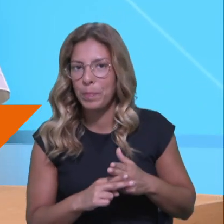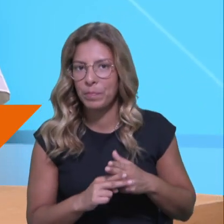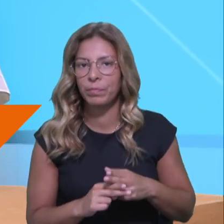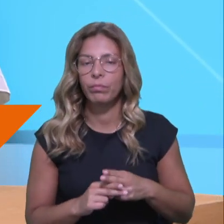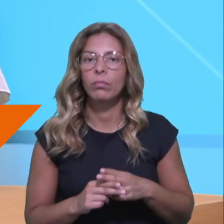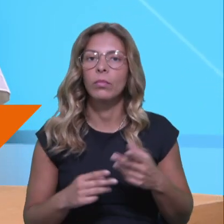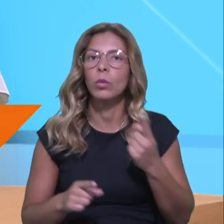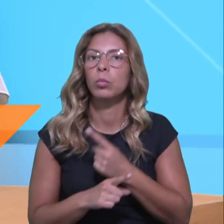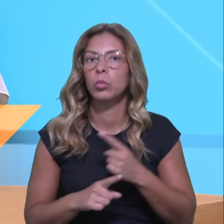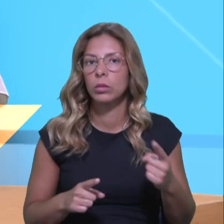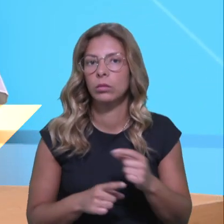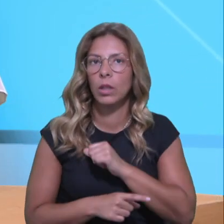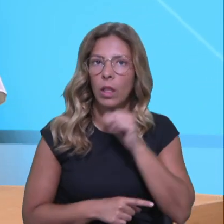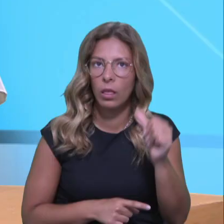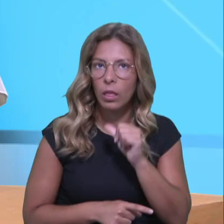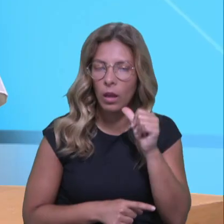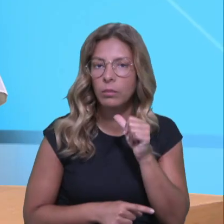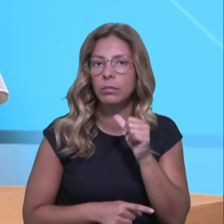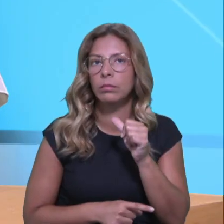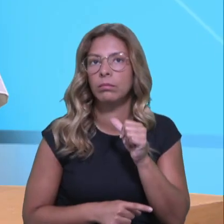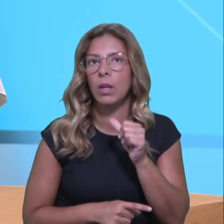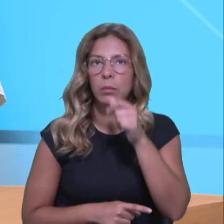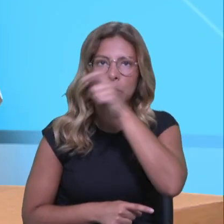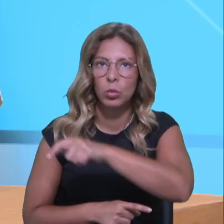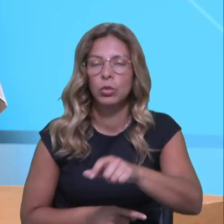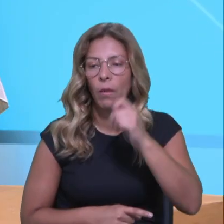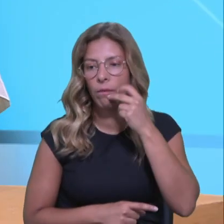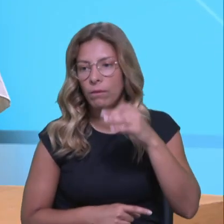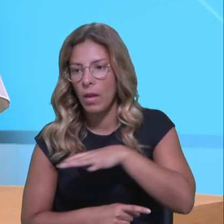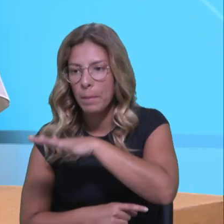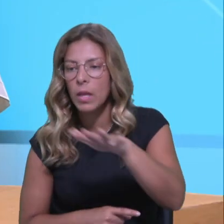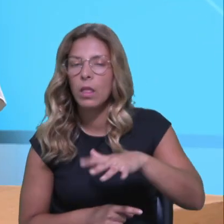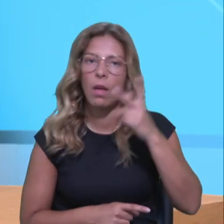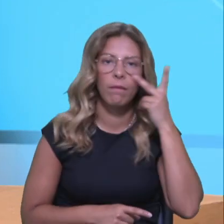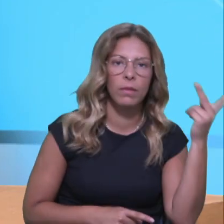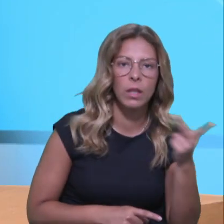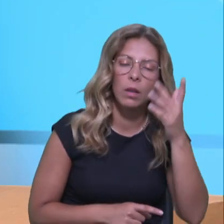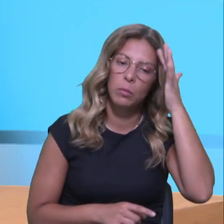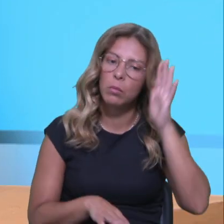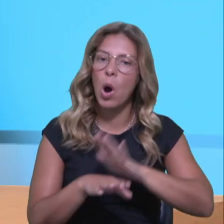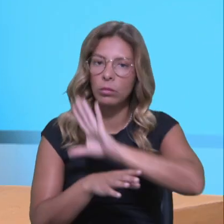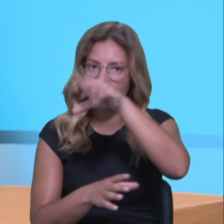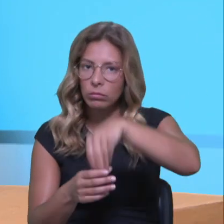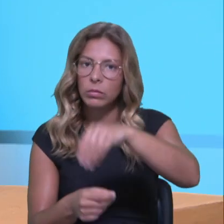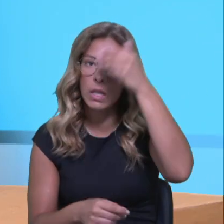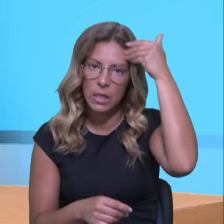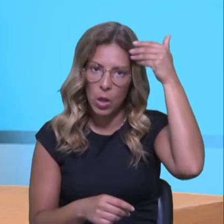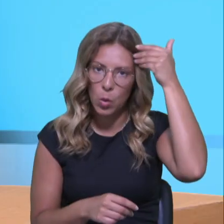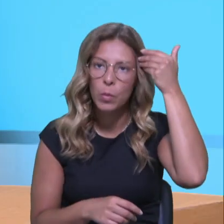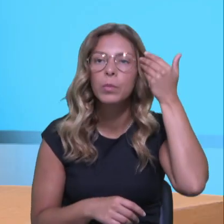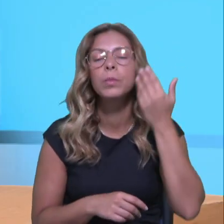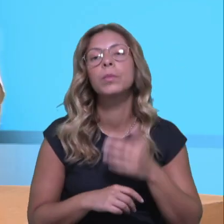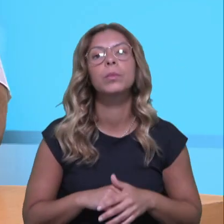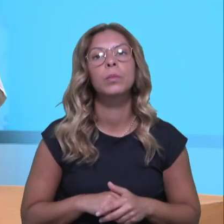Hoje em dia, o Dicastério dos Leigos da Família e da Vida tem o serviço, de facto, já dos idosos. E tudo isto